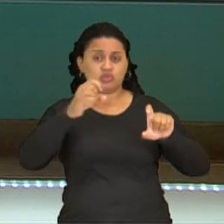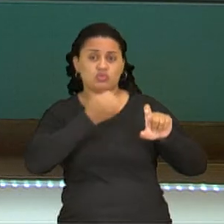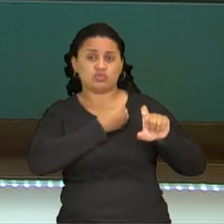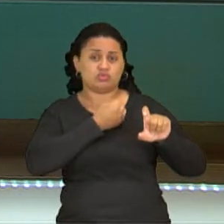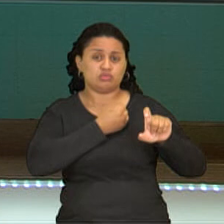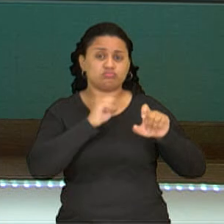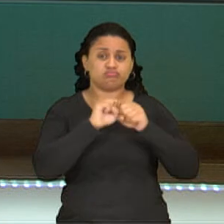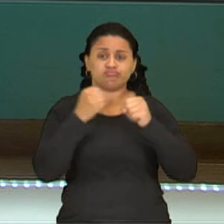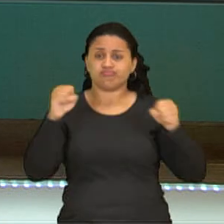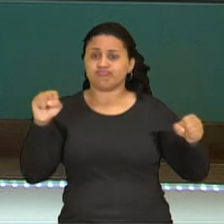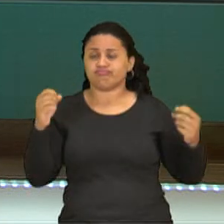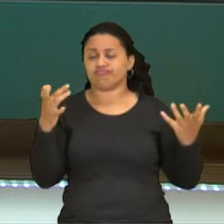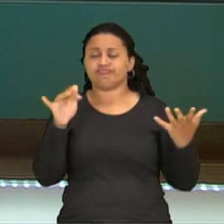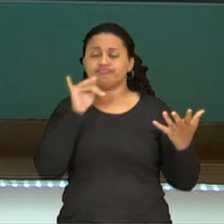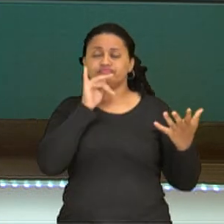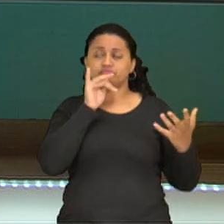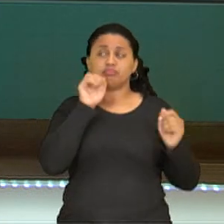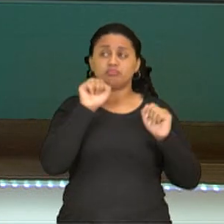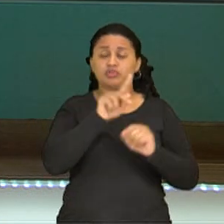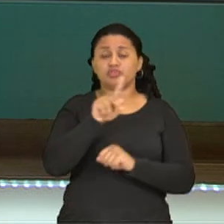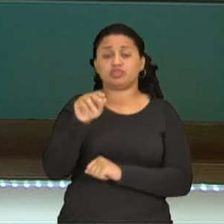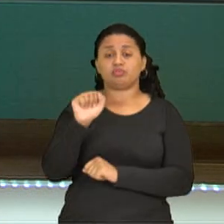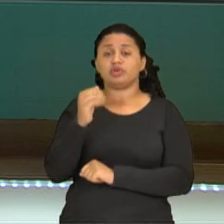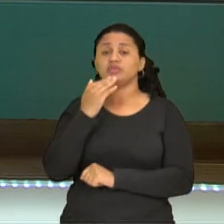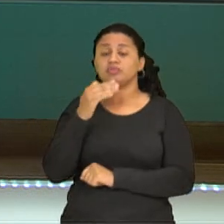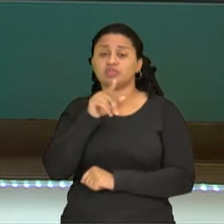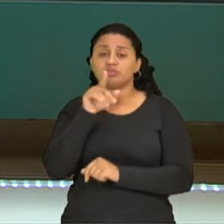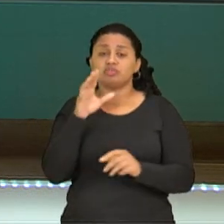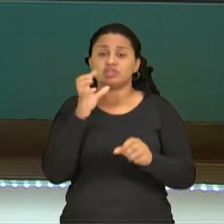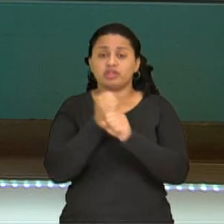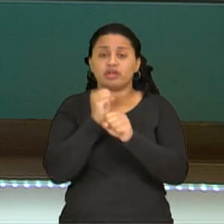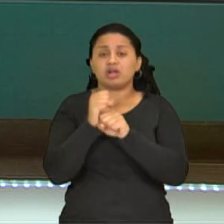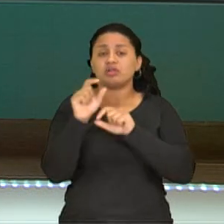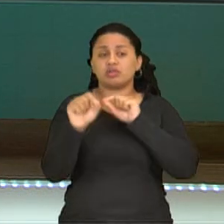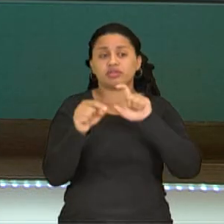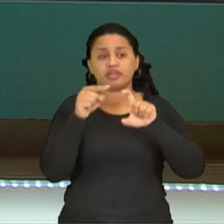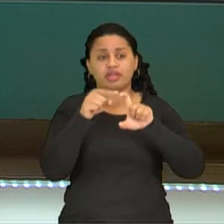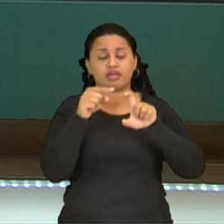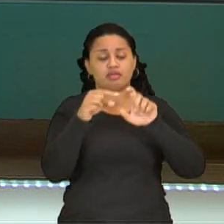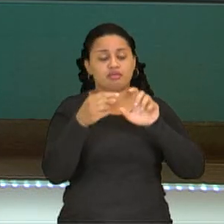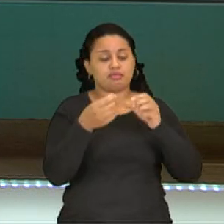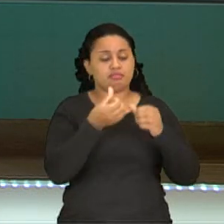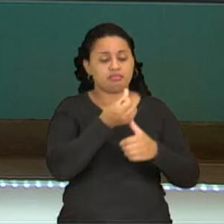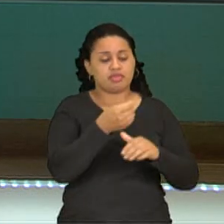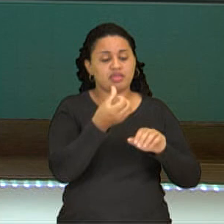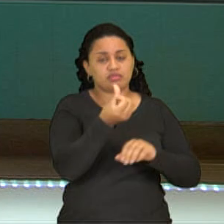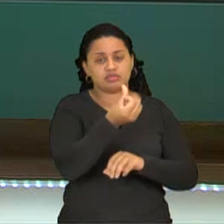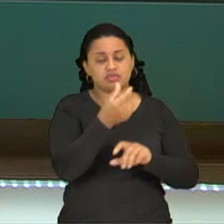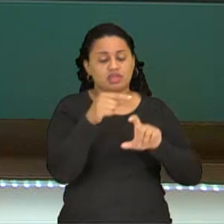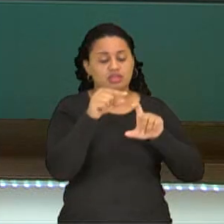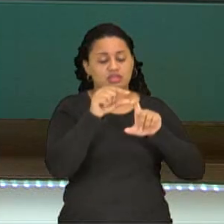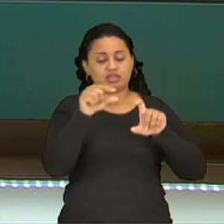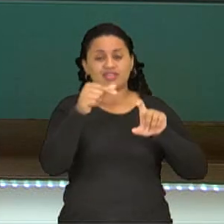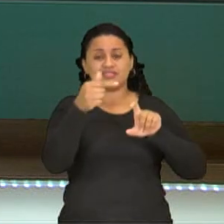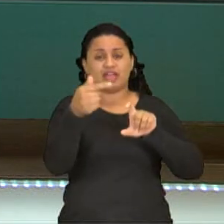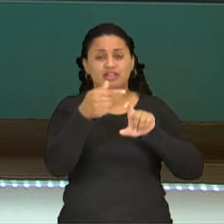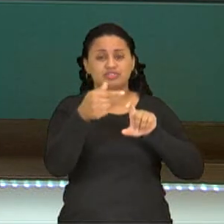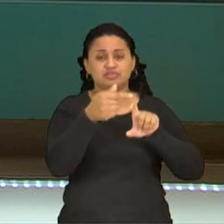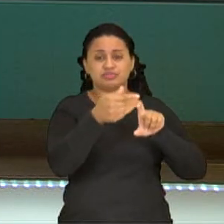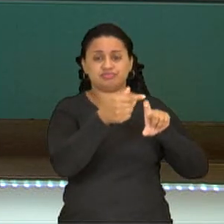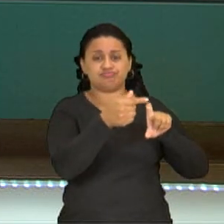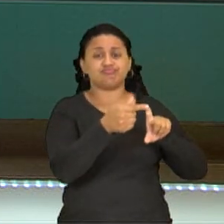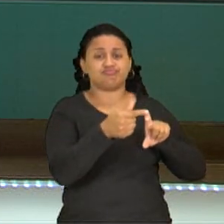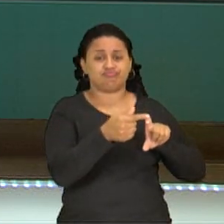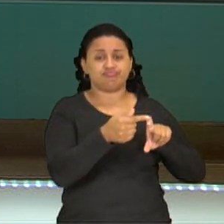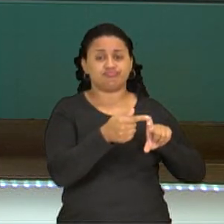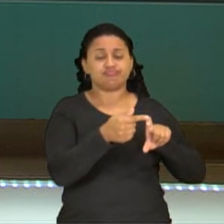exemplo, o professor pode pedir para você calcular, por exemplo, menos 6 elevado à sétima potência.